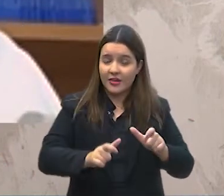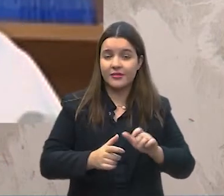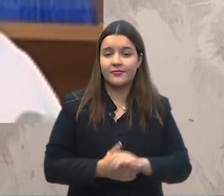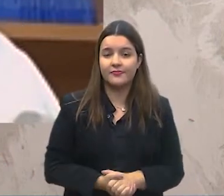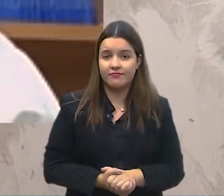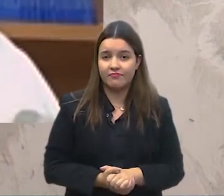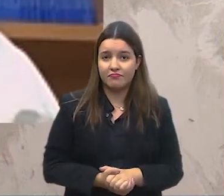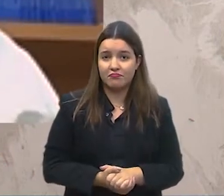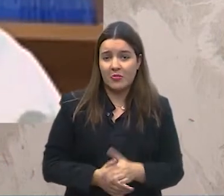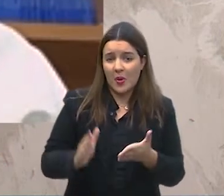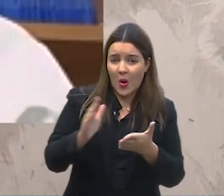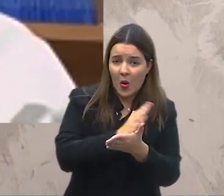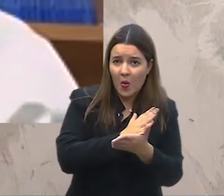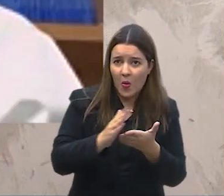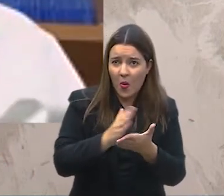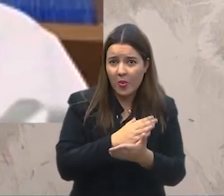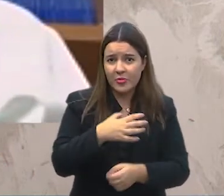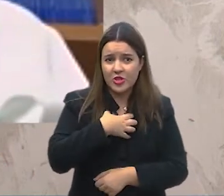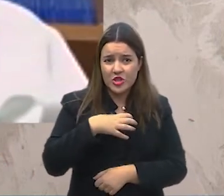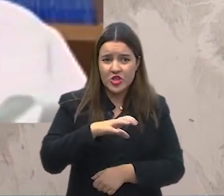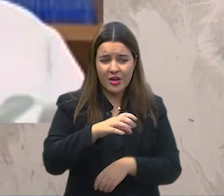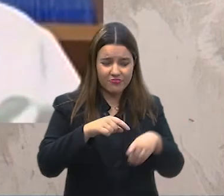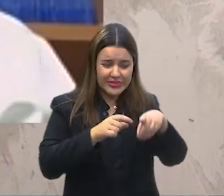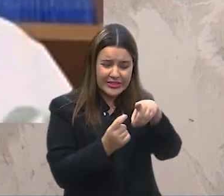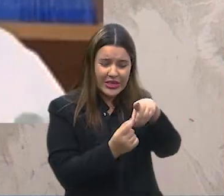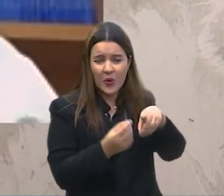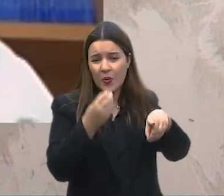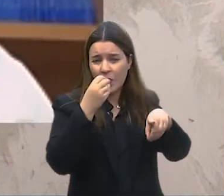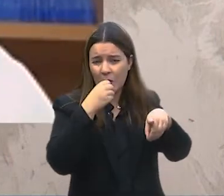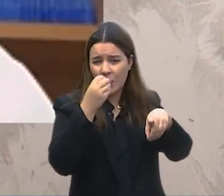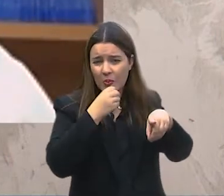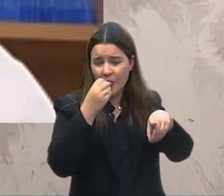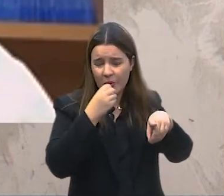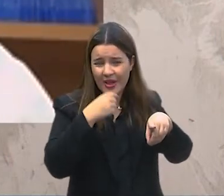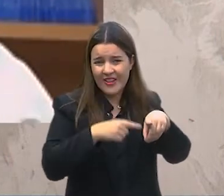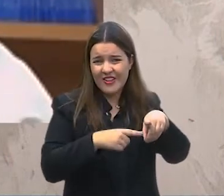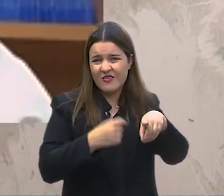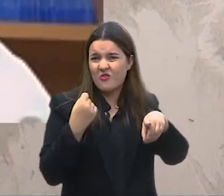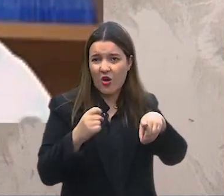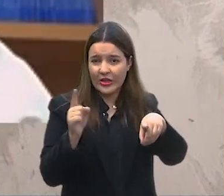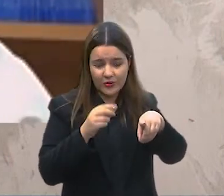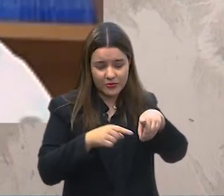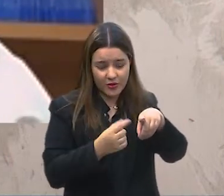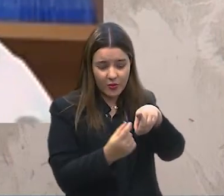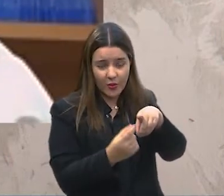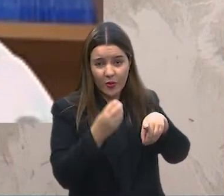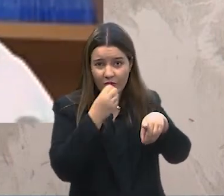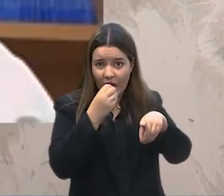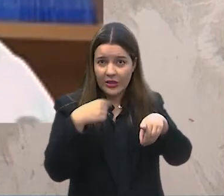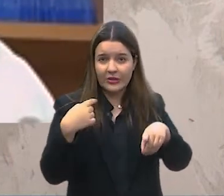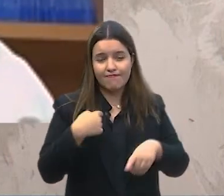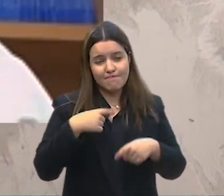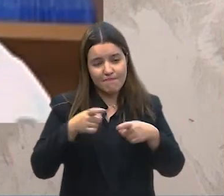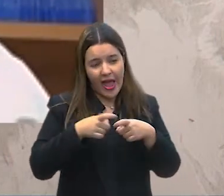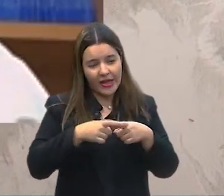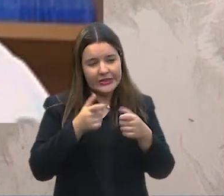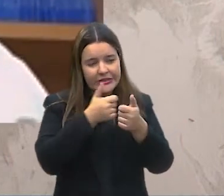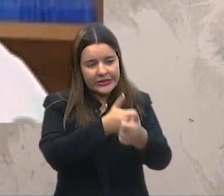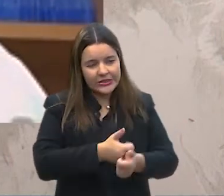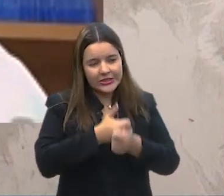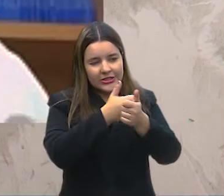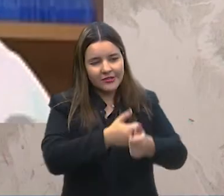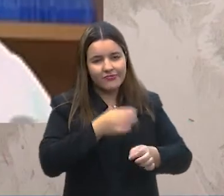algumas condições, vamos dizer, menos agressivas do câncer de próstata, que a gente pode acompanhar os pacientes